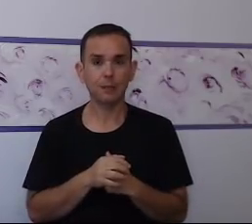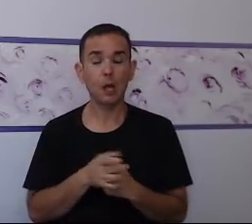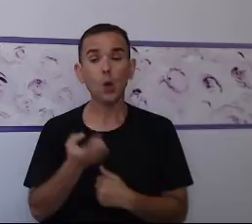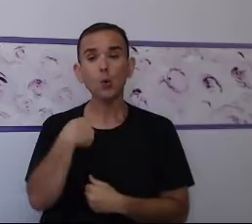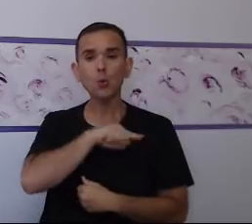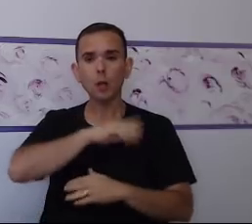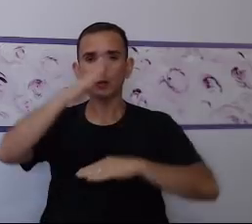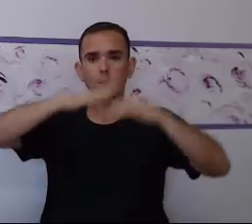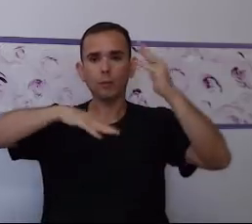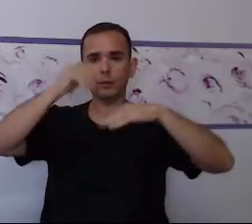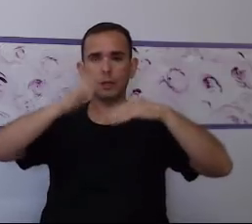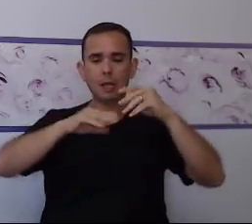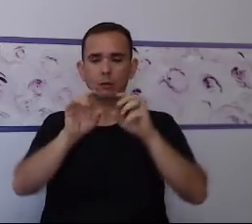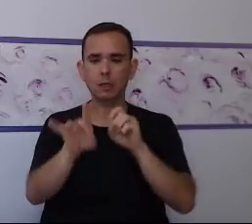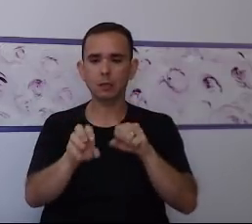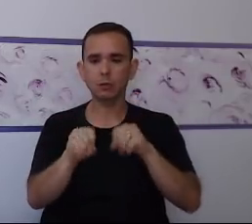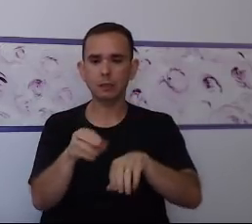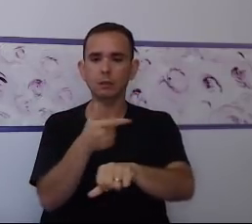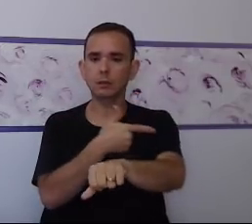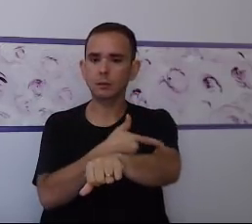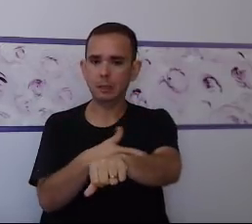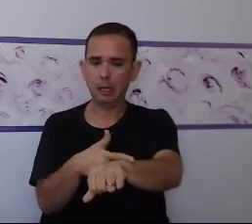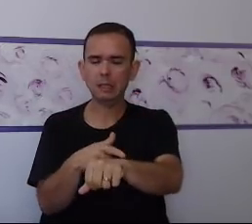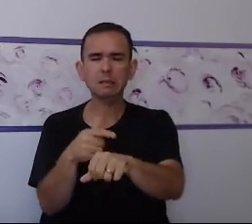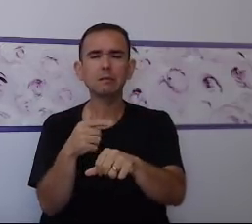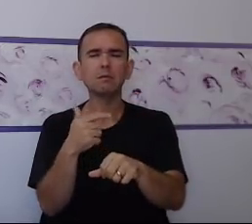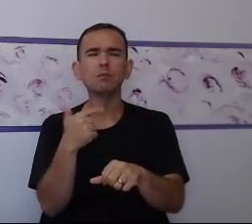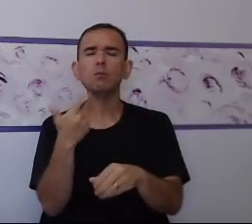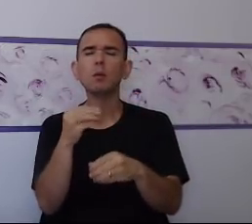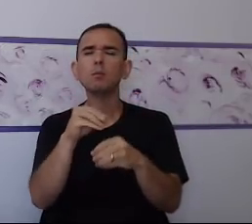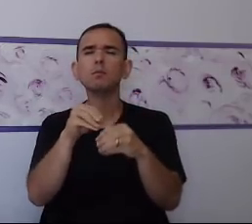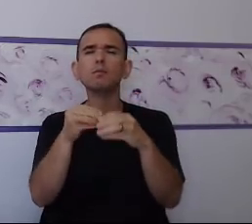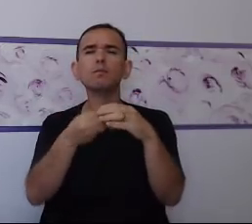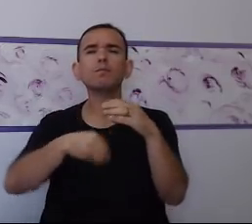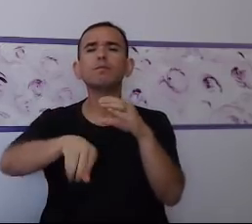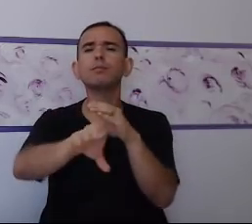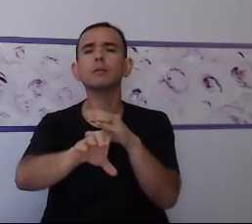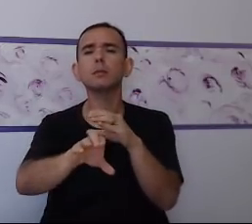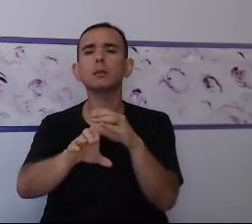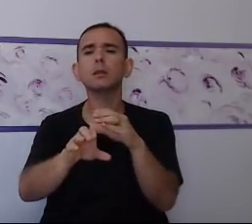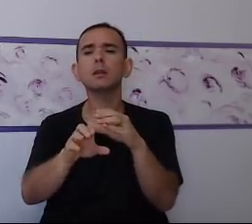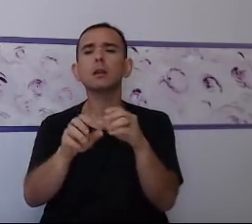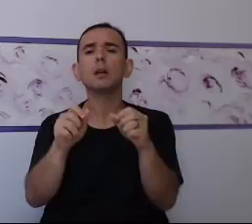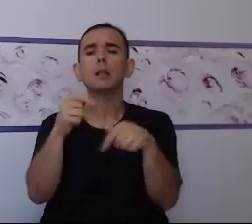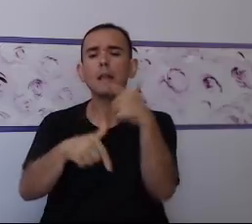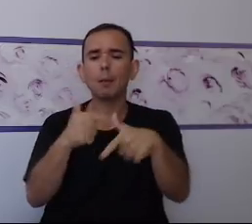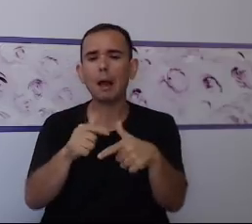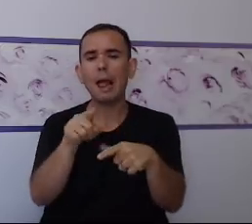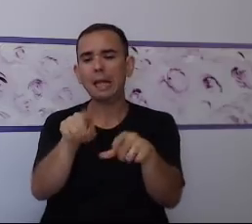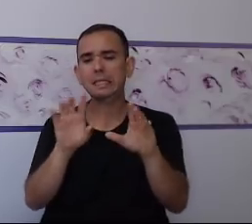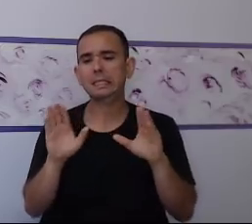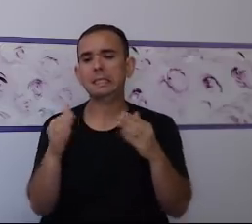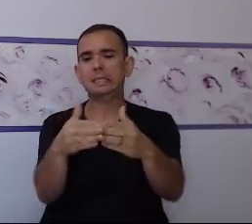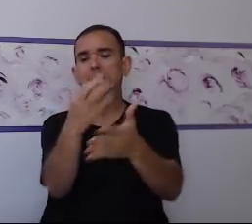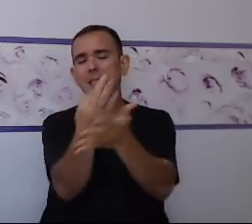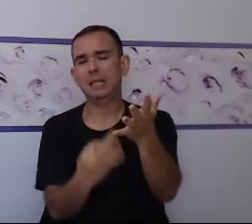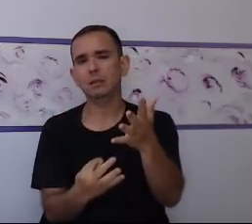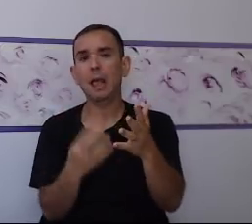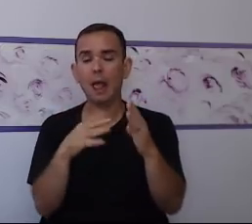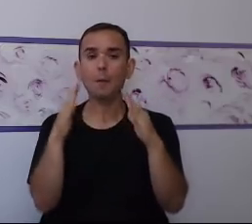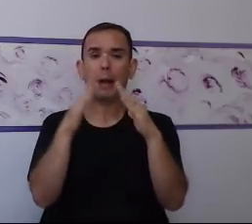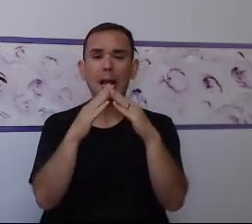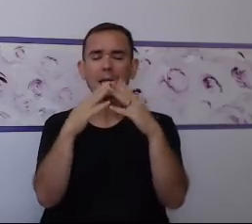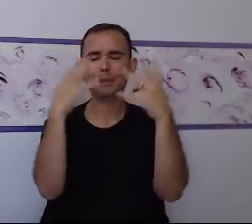nosso profissional da educação especial, ele não precisa sair deste contexto para trabalhar esse texto. Era uma casa